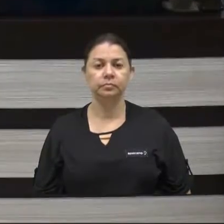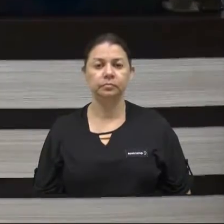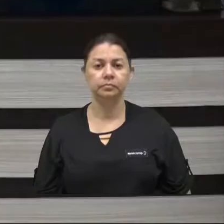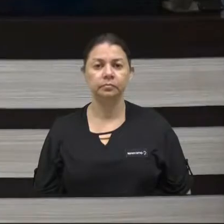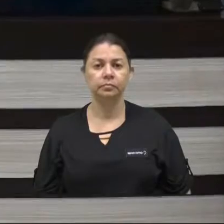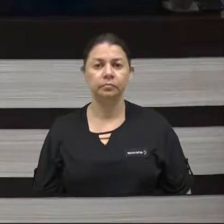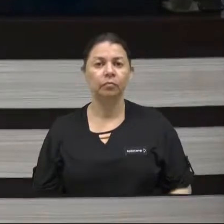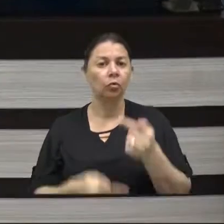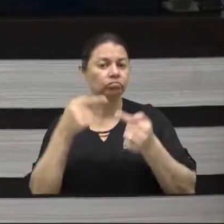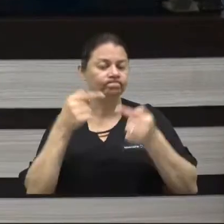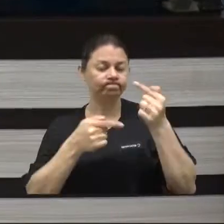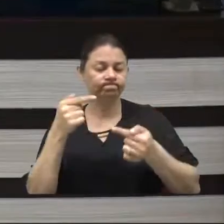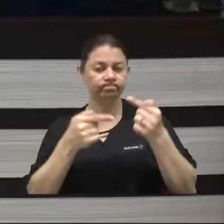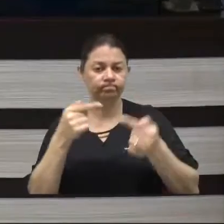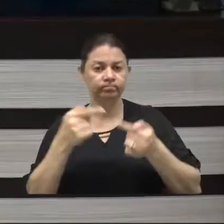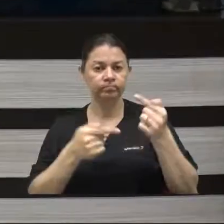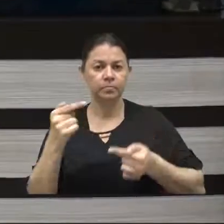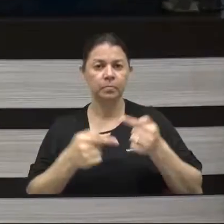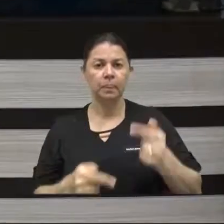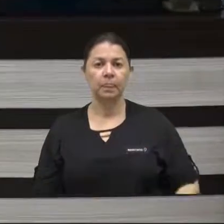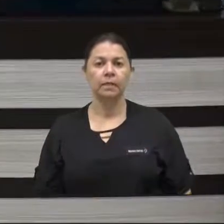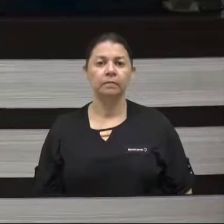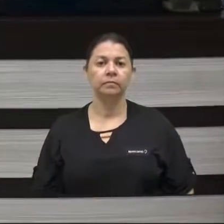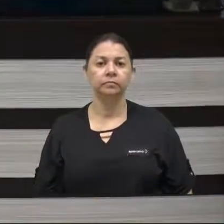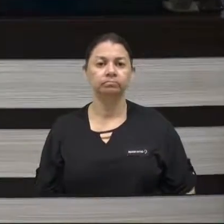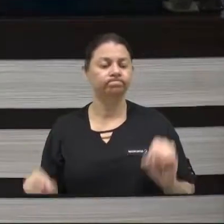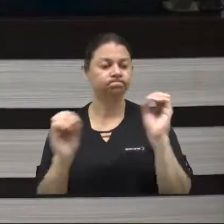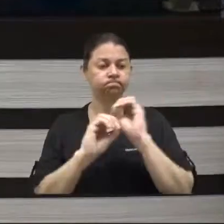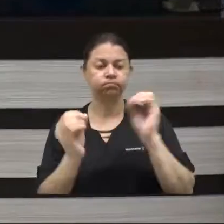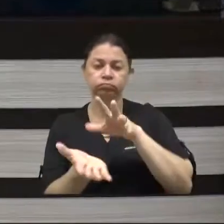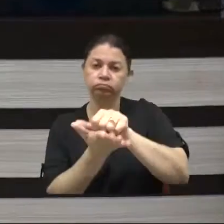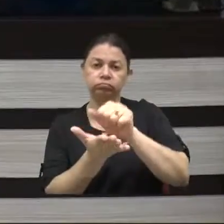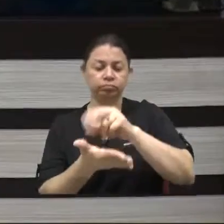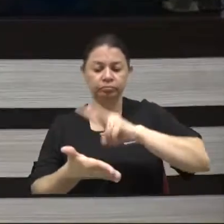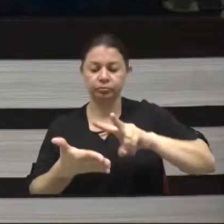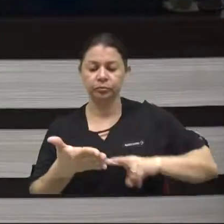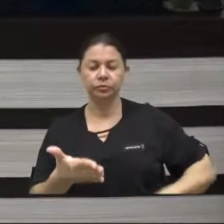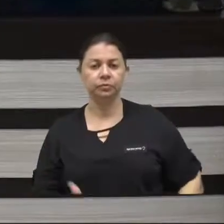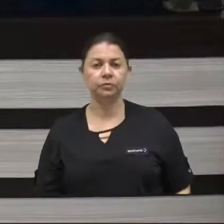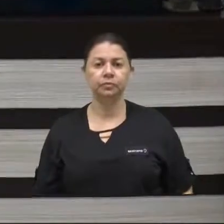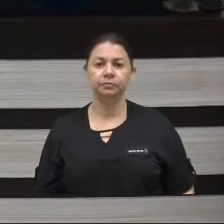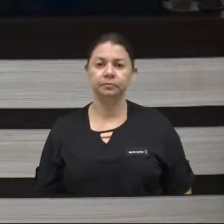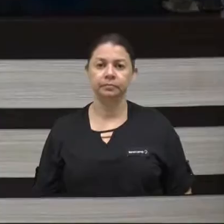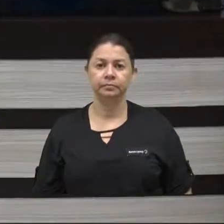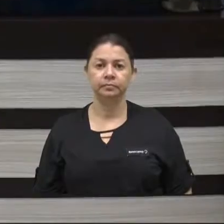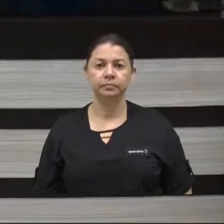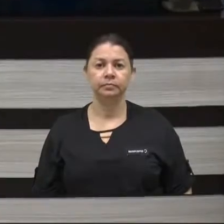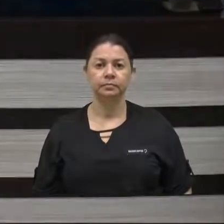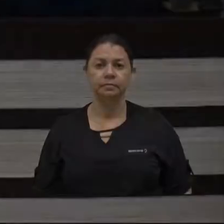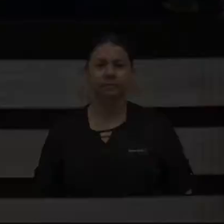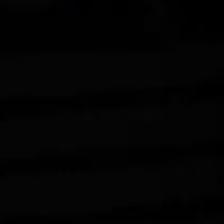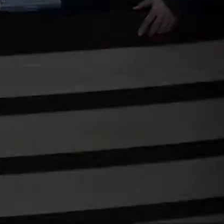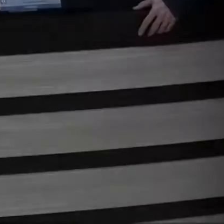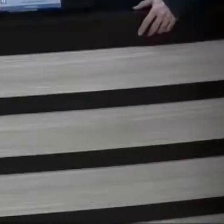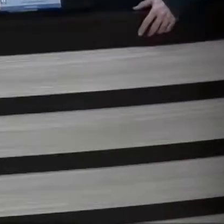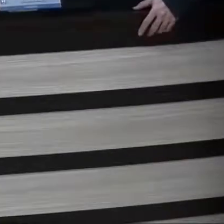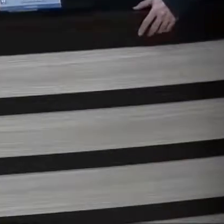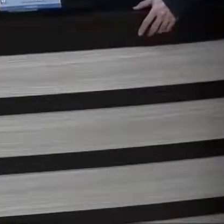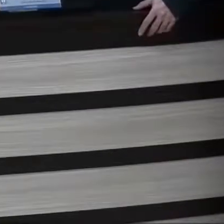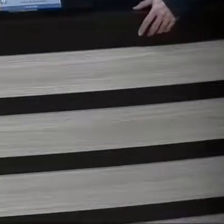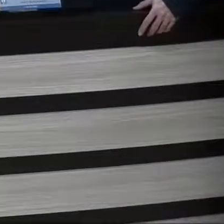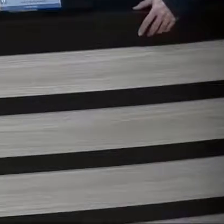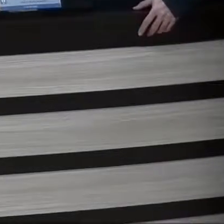executivo. Não há mais requerimento a ser lido. A sessão está suspensa por um minuto.